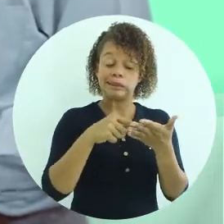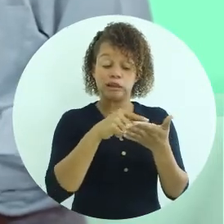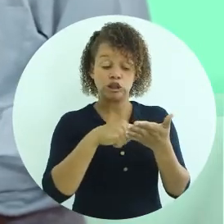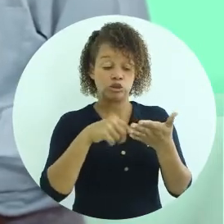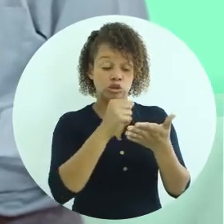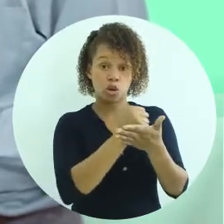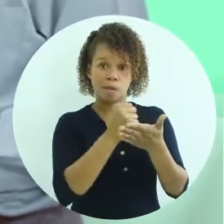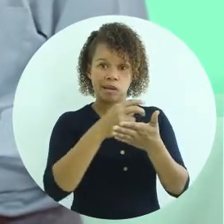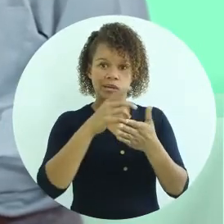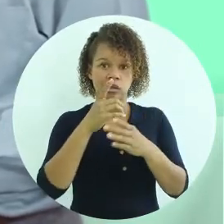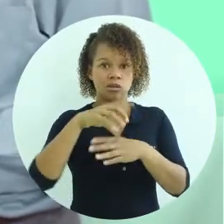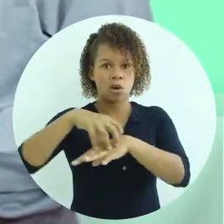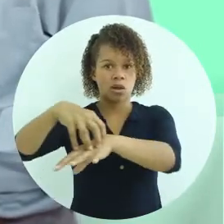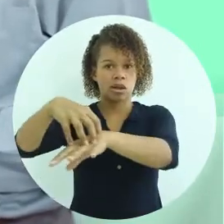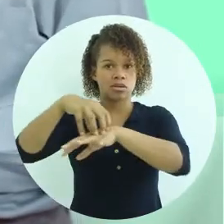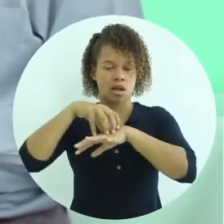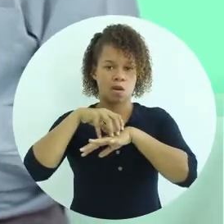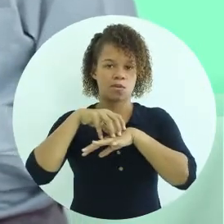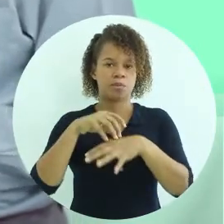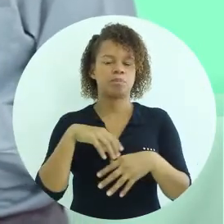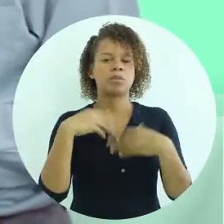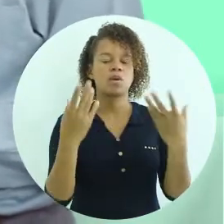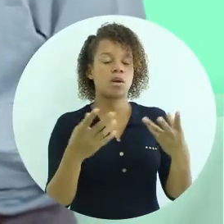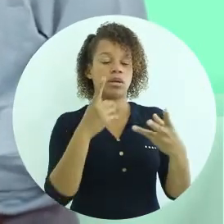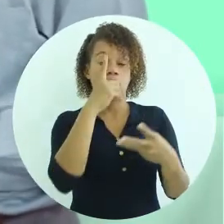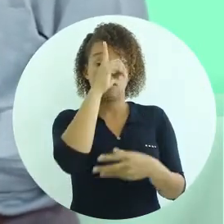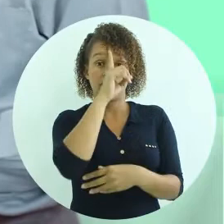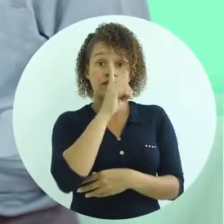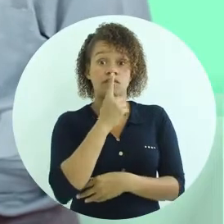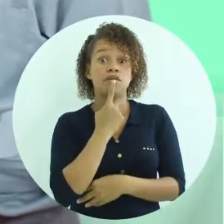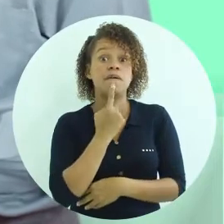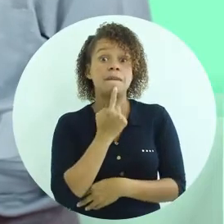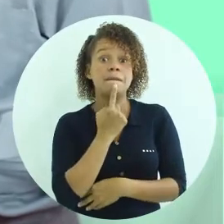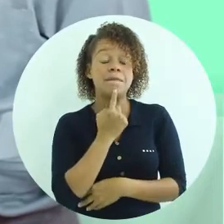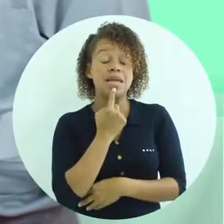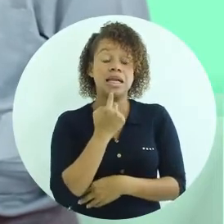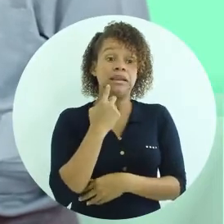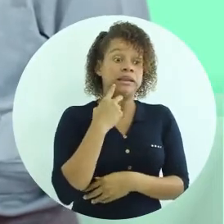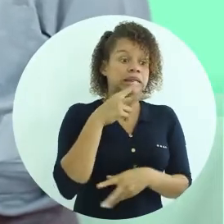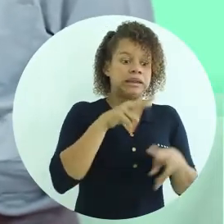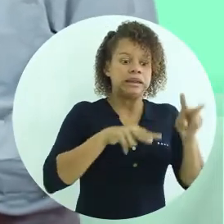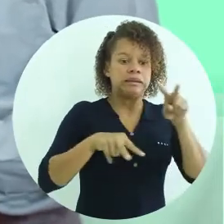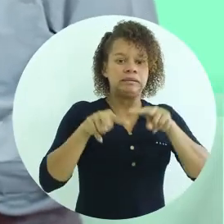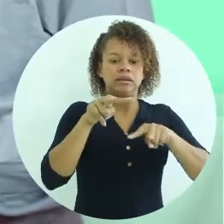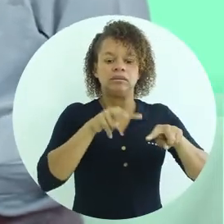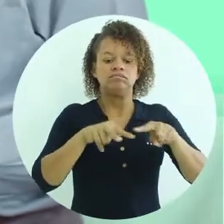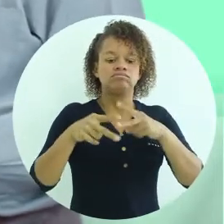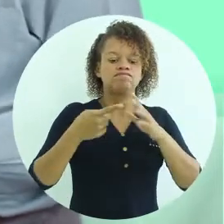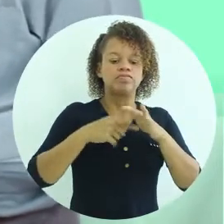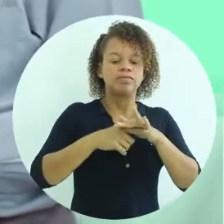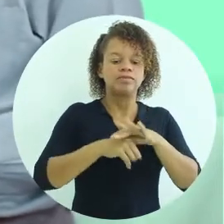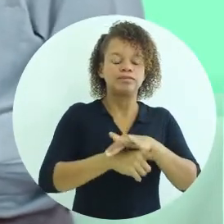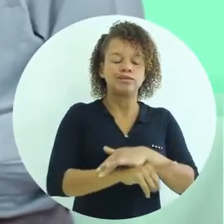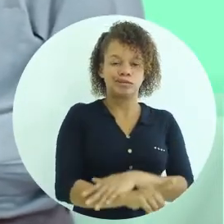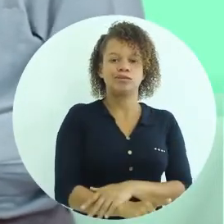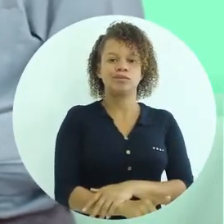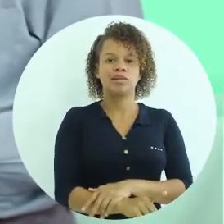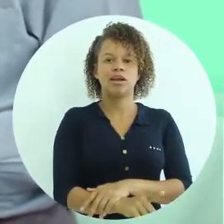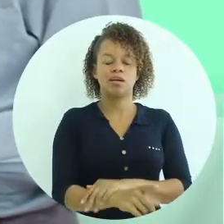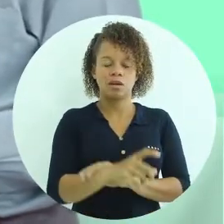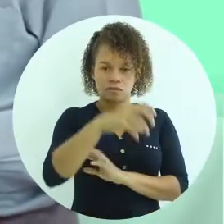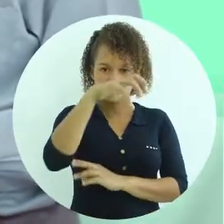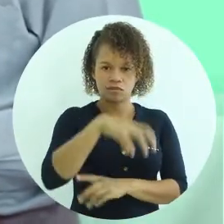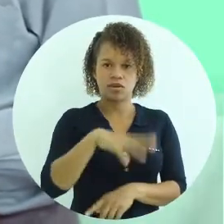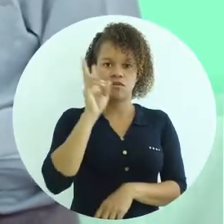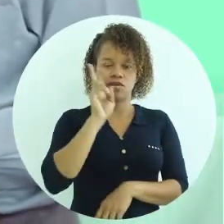dos documentos da importação. E quando dá vermelho, ele faz uma conferência física no container, né? Tem que posicionar